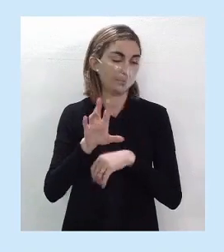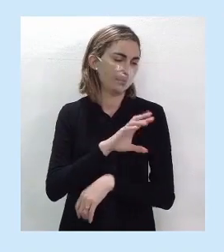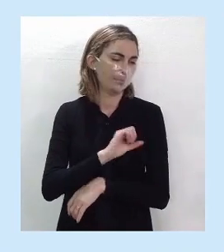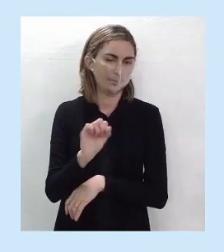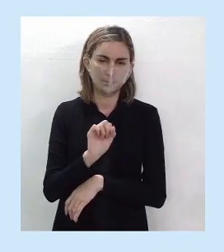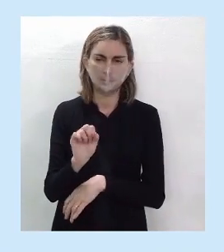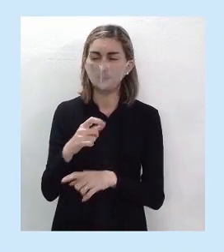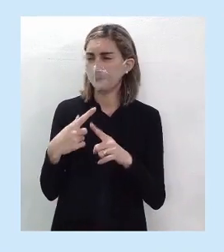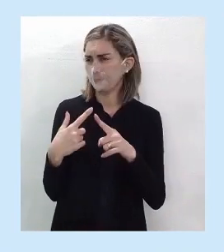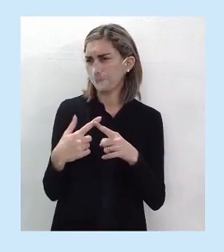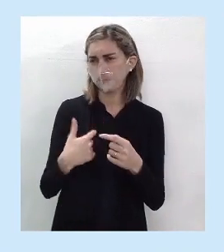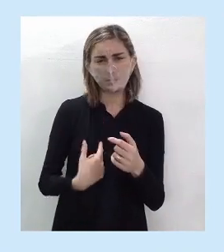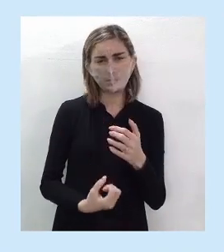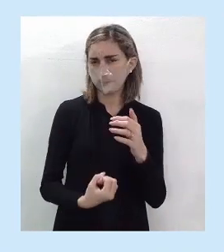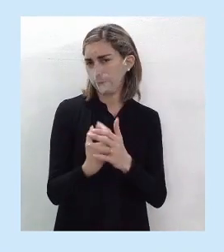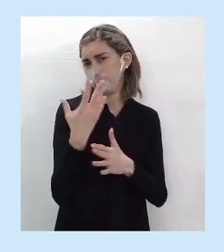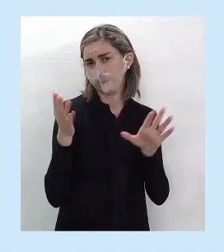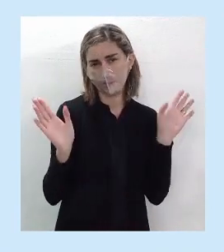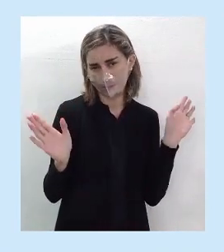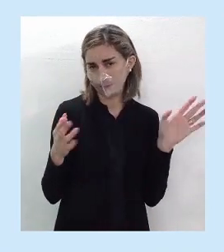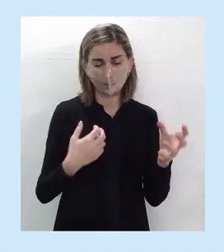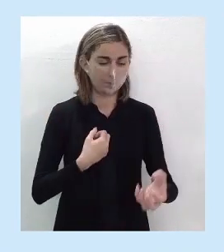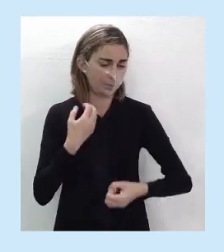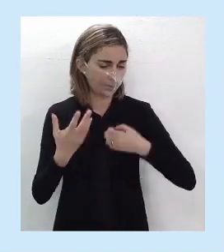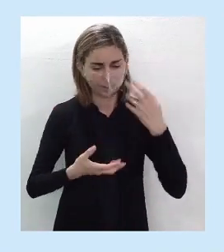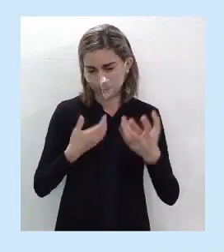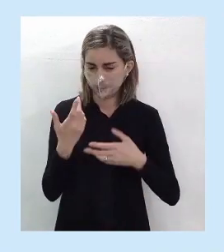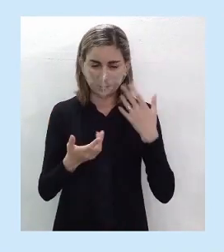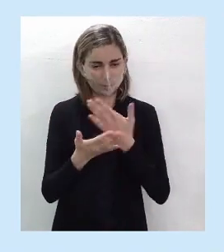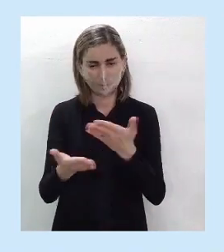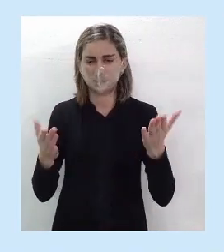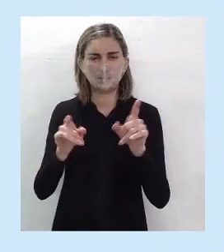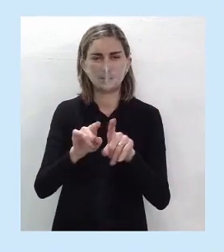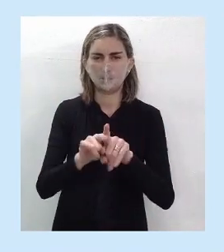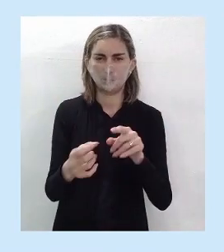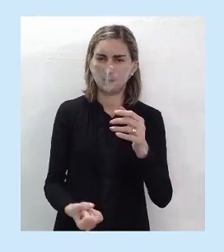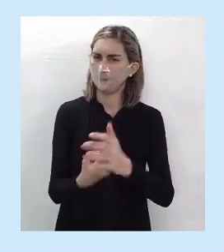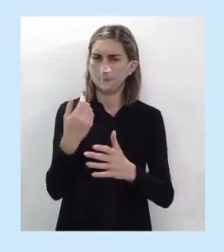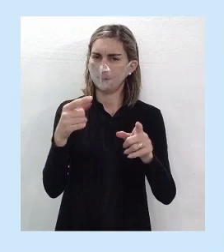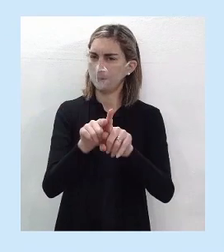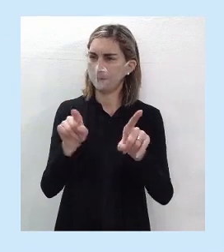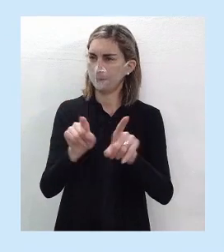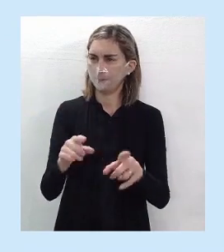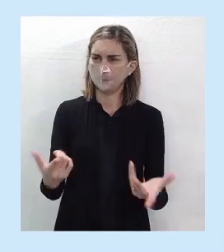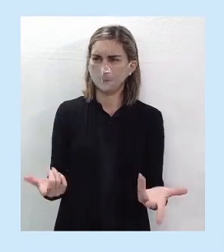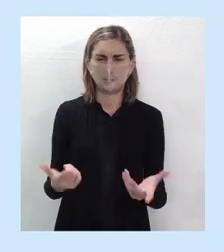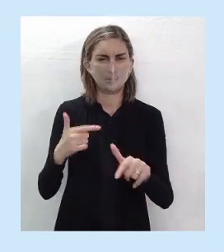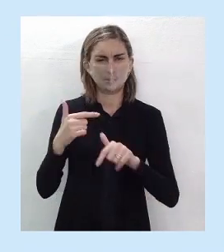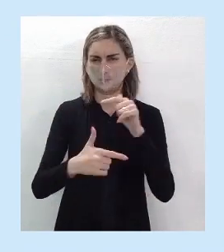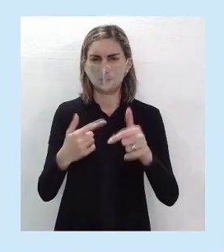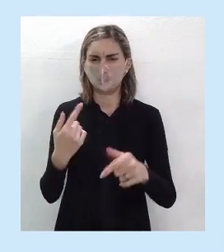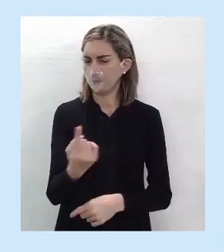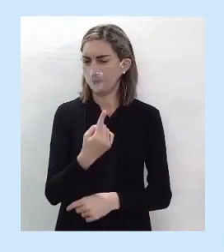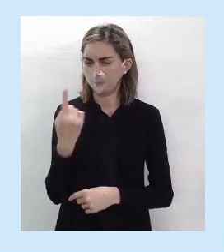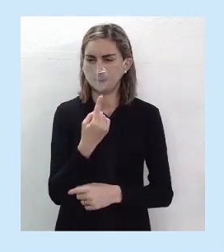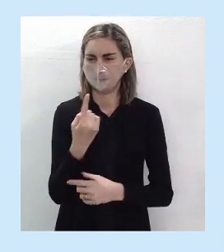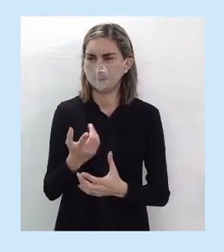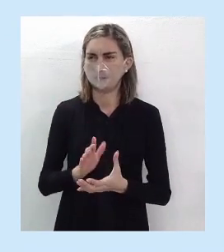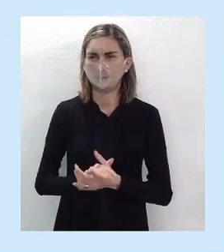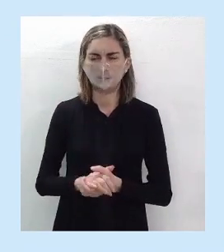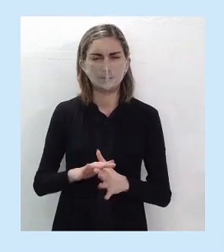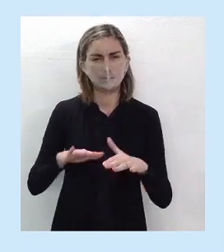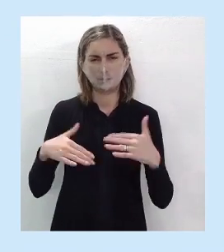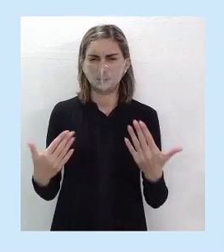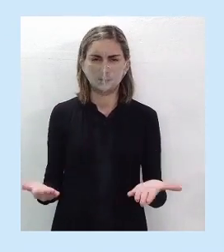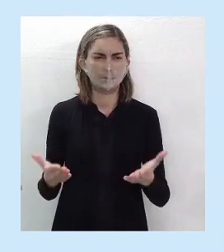Adoro. Porque eu crio, não é? E eu me empolgo tanto que eu acho que você devia criar também. É muito injusto trabalhar só.